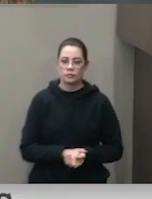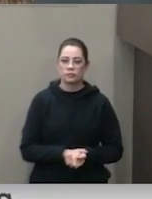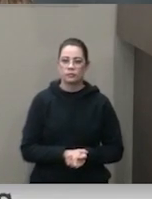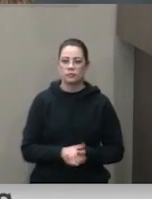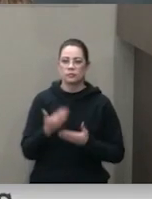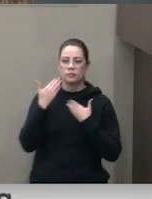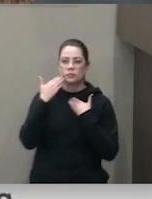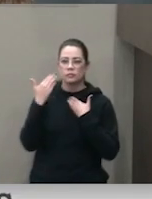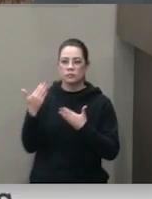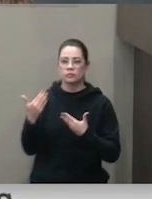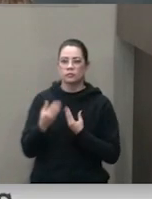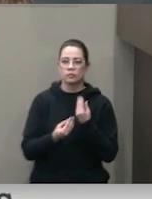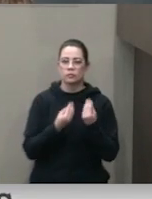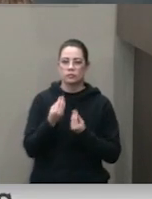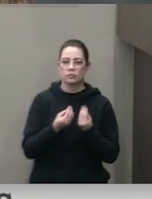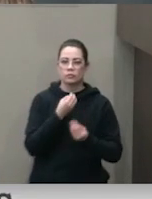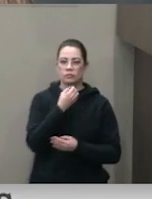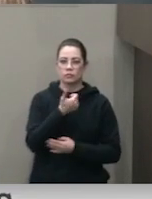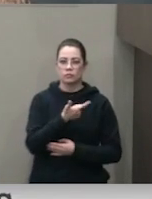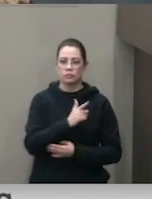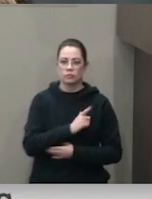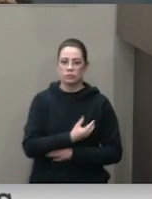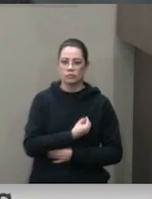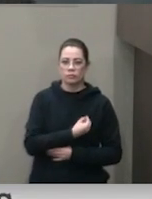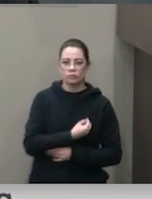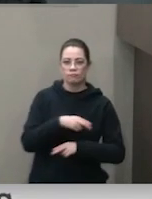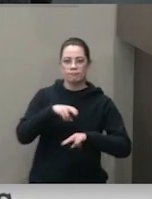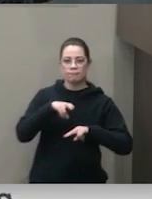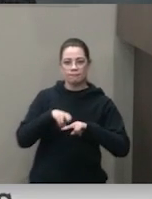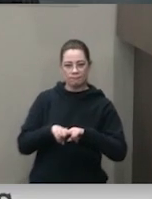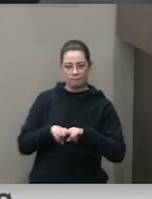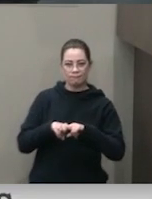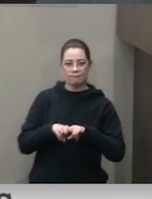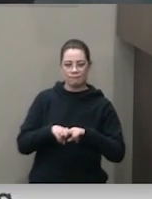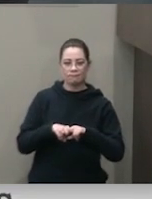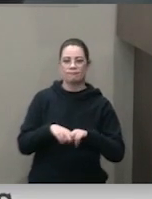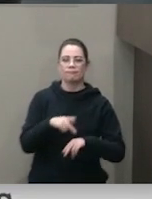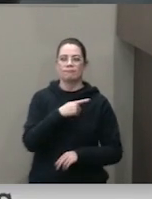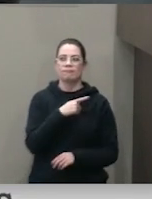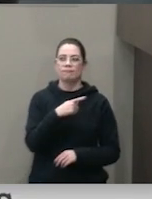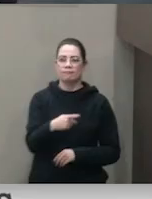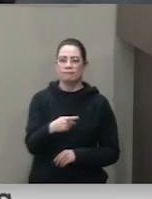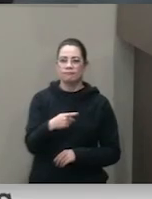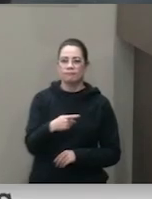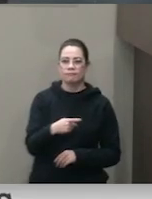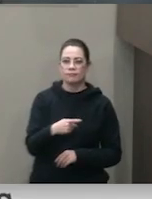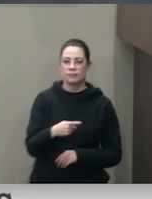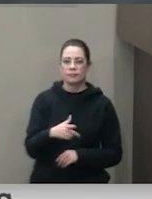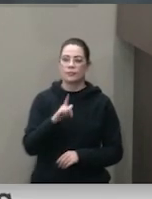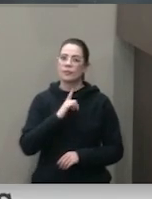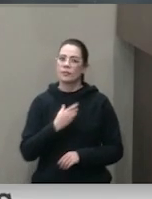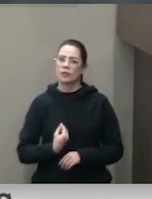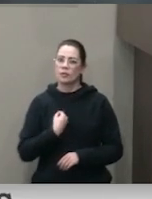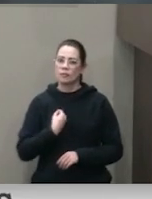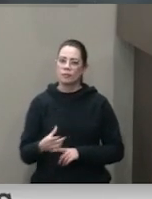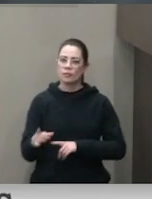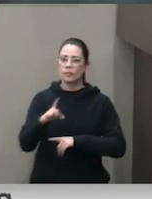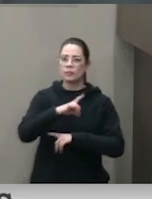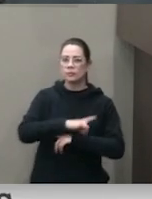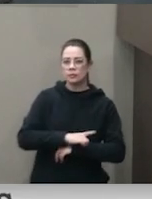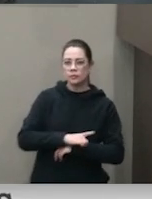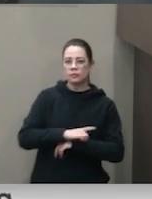Obrigada, presidente. Como é bom, né, ter uma mulher aí sentada nesta cadeira de presidente. Quiçá um dia